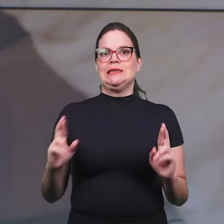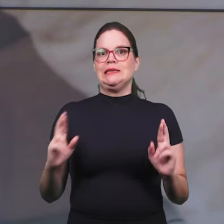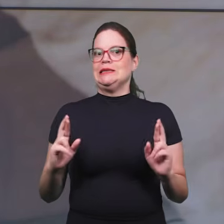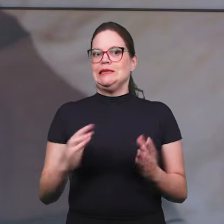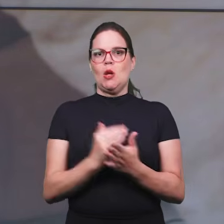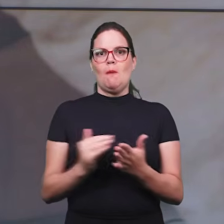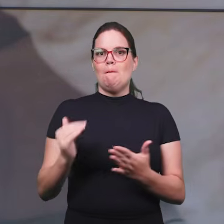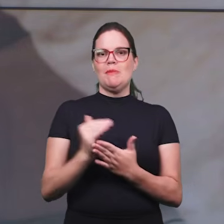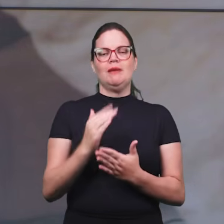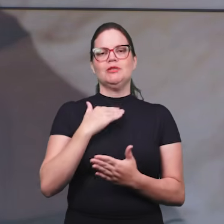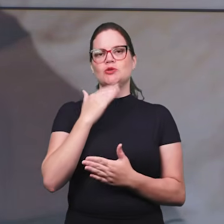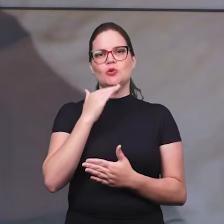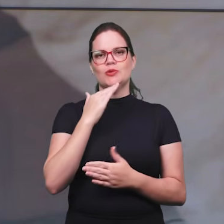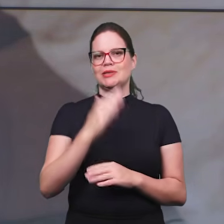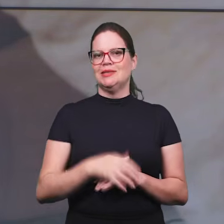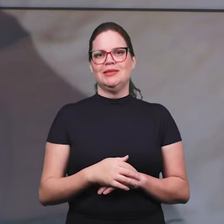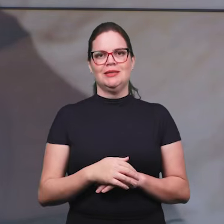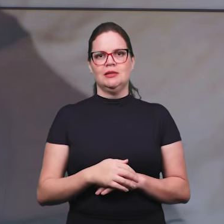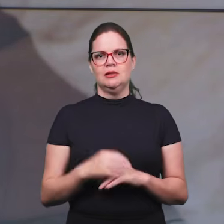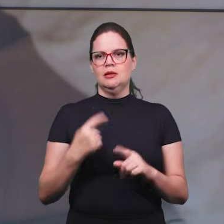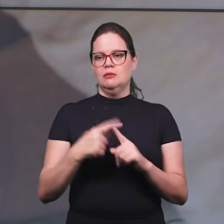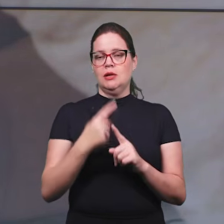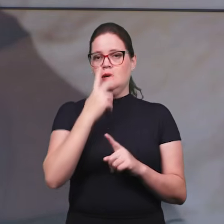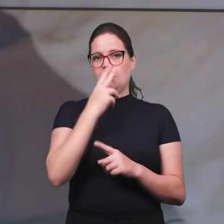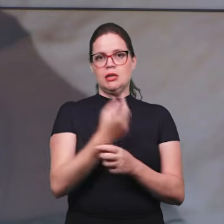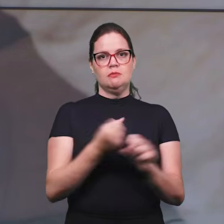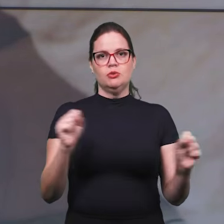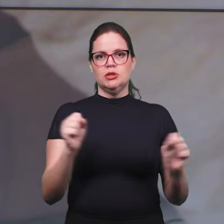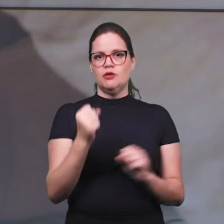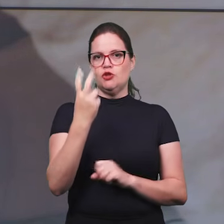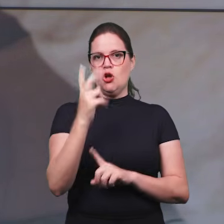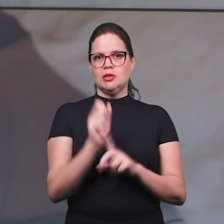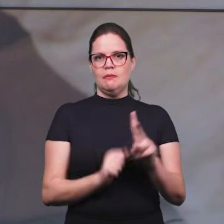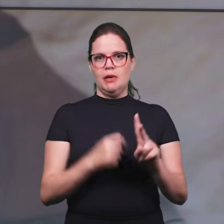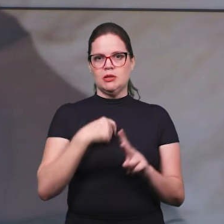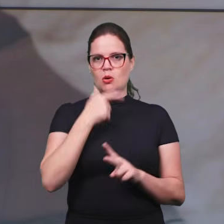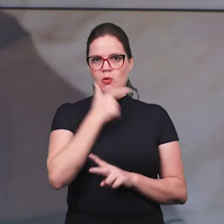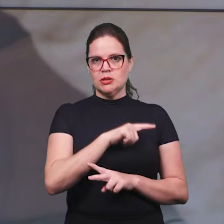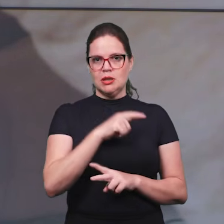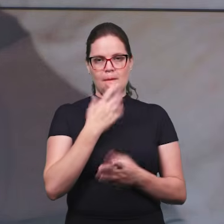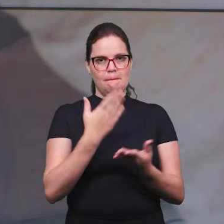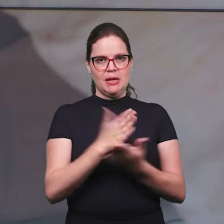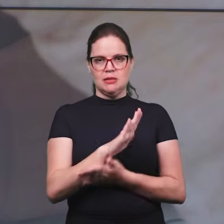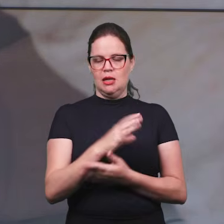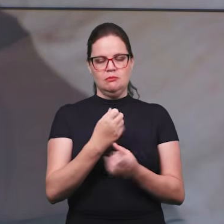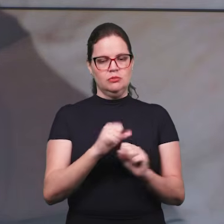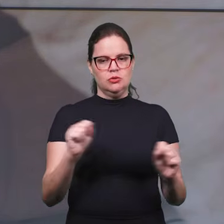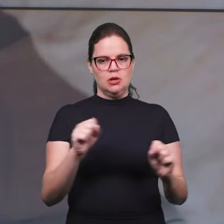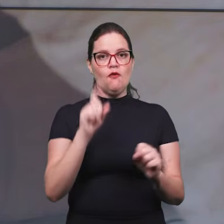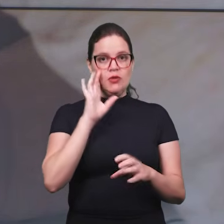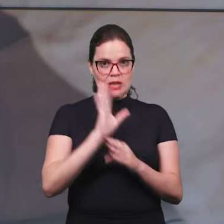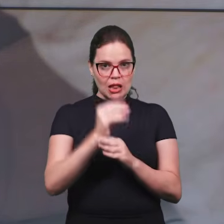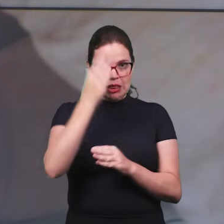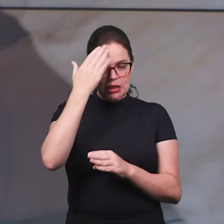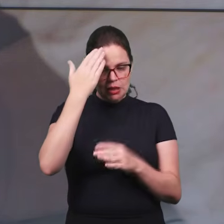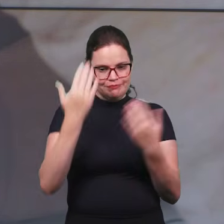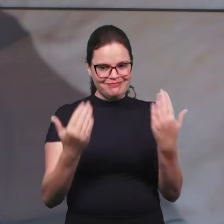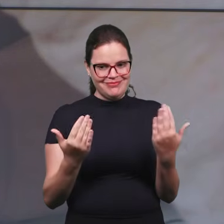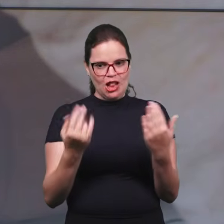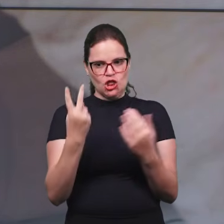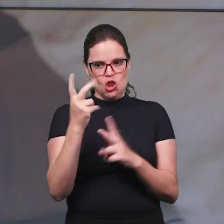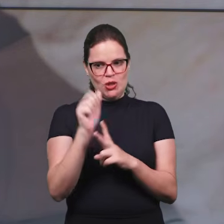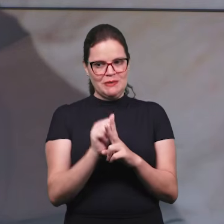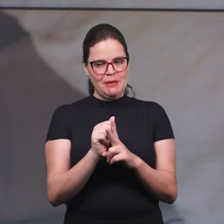irreal. Não era possível passar naquele concurso em 2 meses. Você entendeu isso, então agora eu vou fazer o quê?